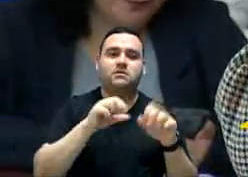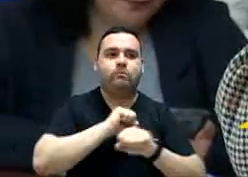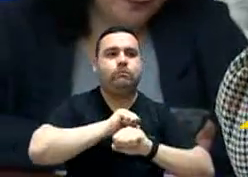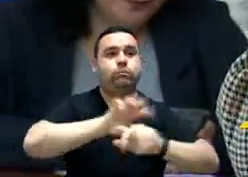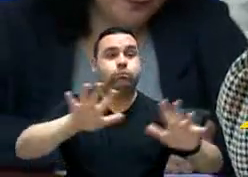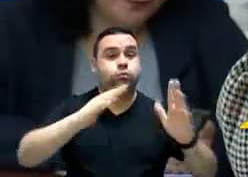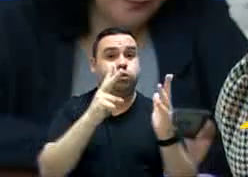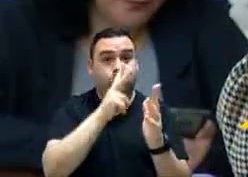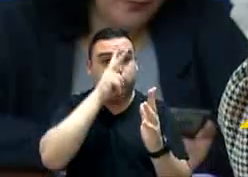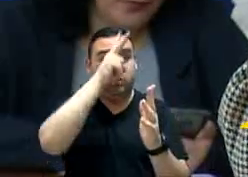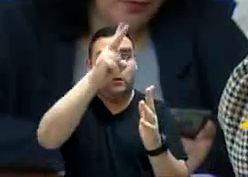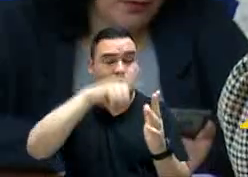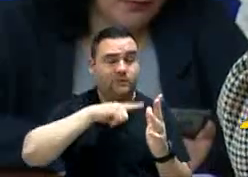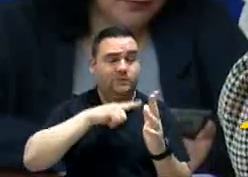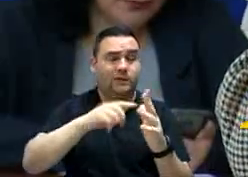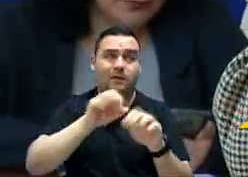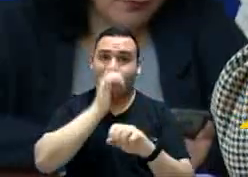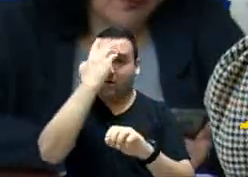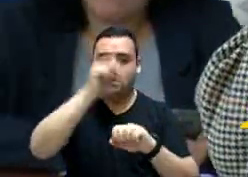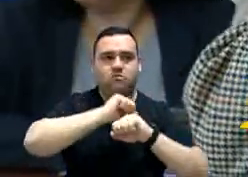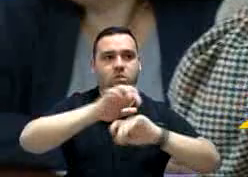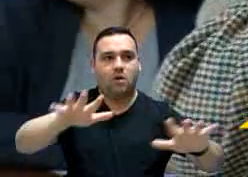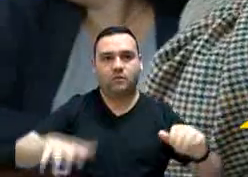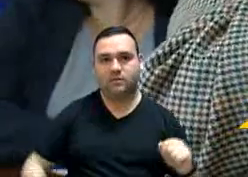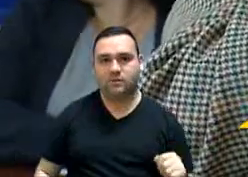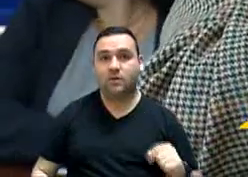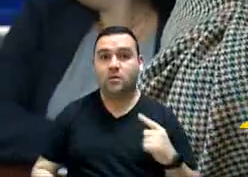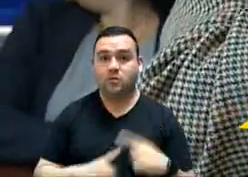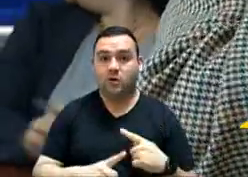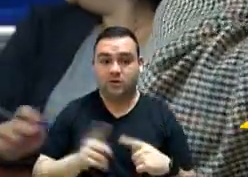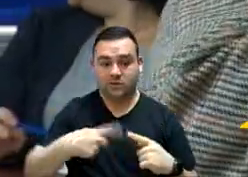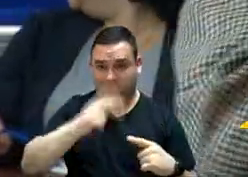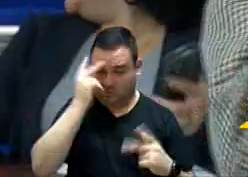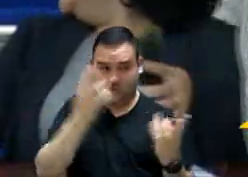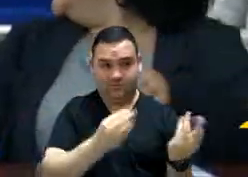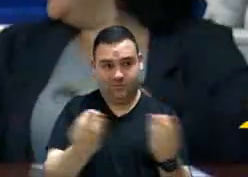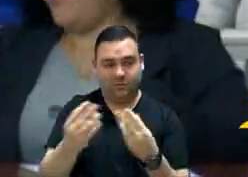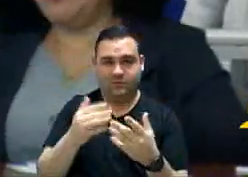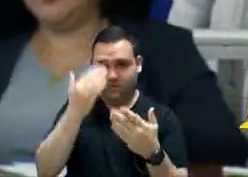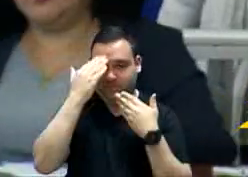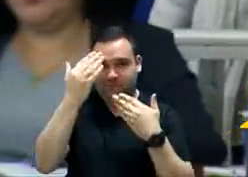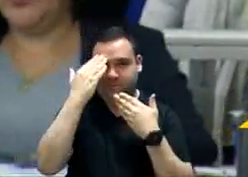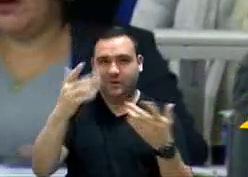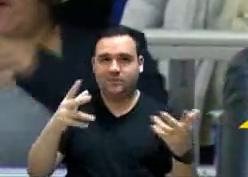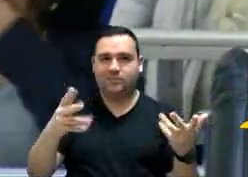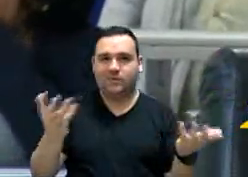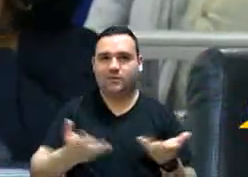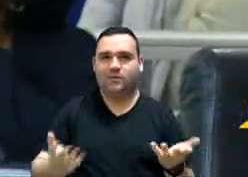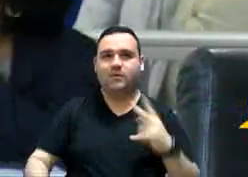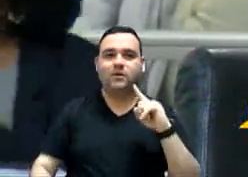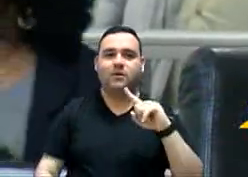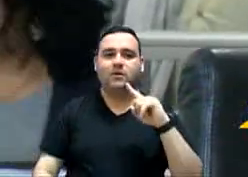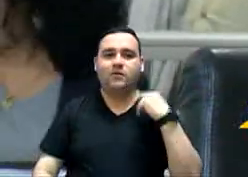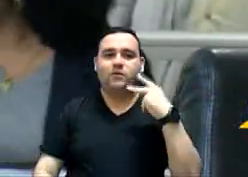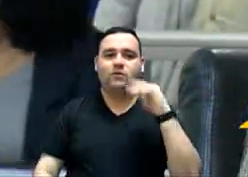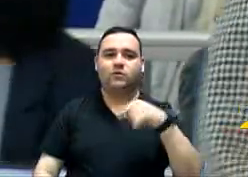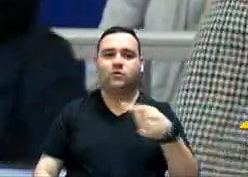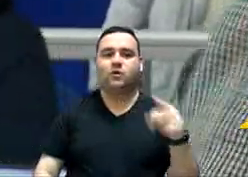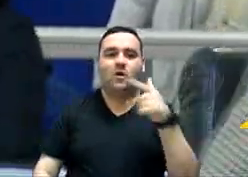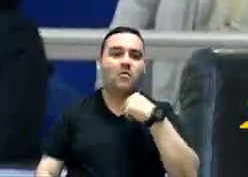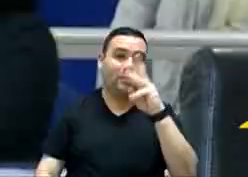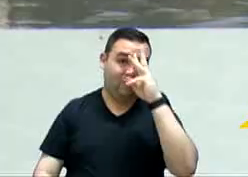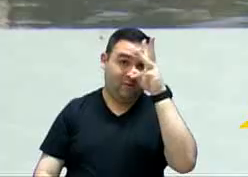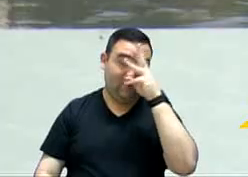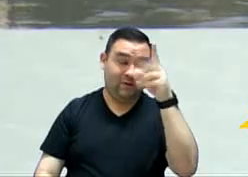de contágio, é muito alto, até em função da nossa população. Obrigado aí obrigado, pelo espaço. Obrigado, vereador que nos deu, João Donizete, meu amigo